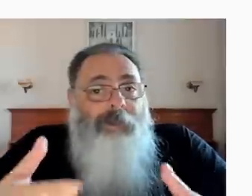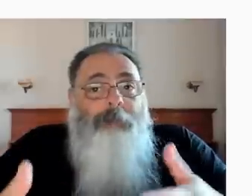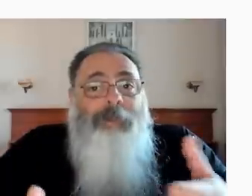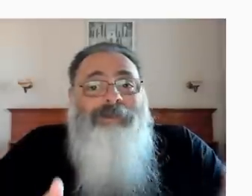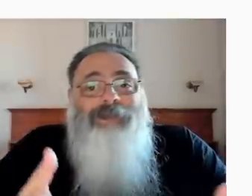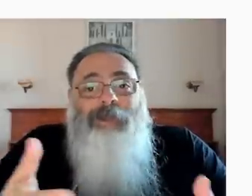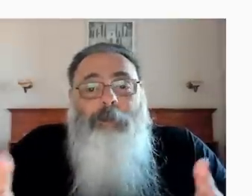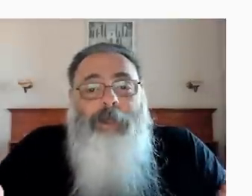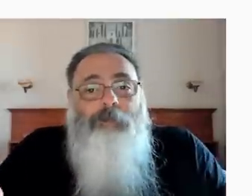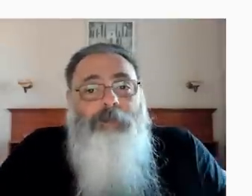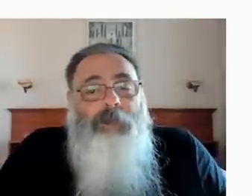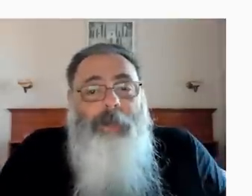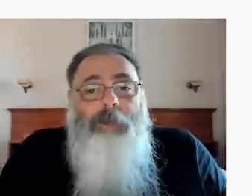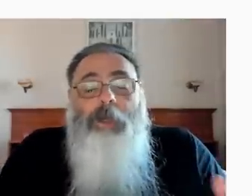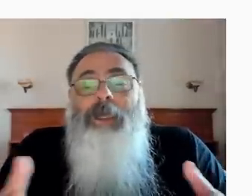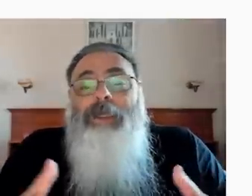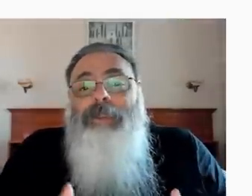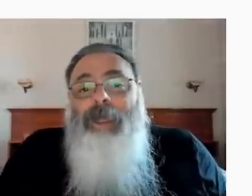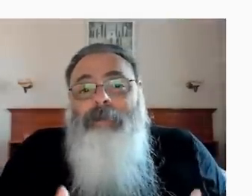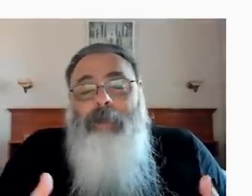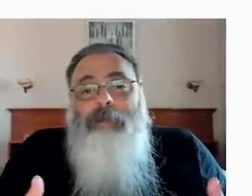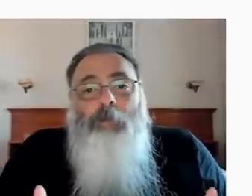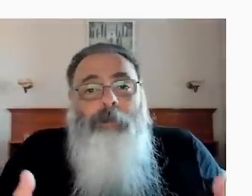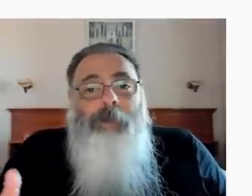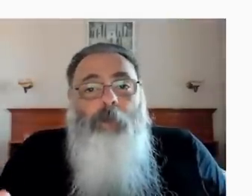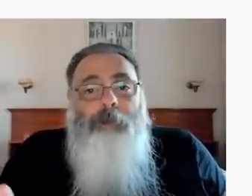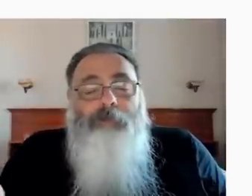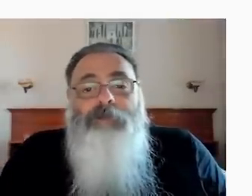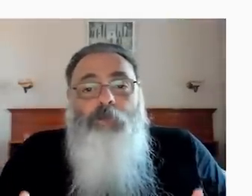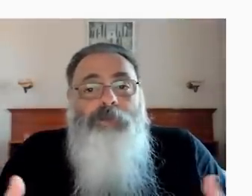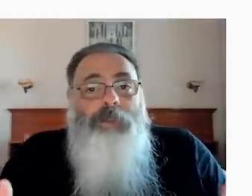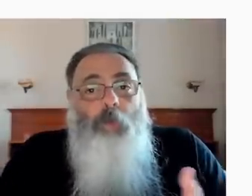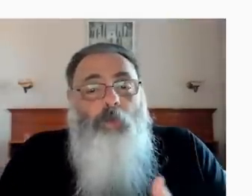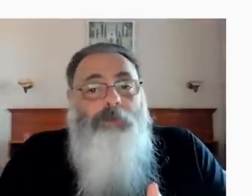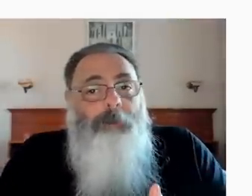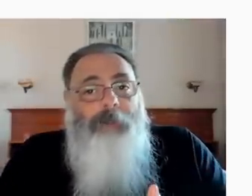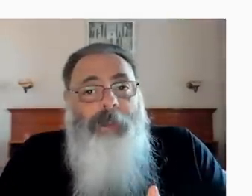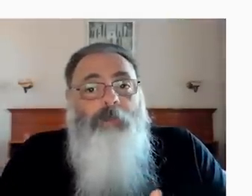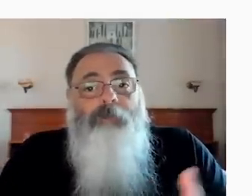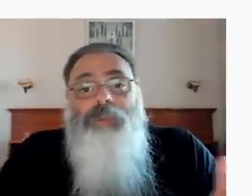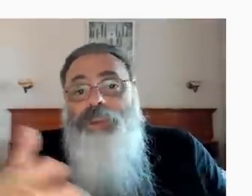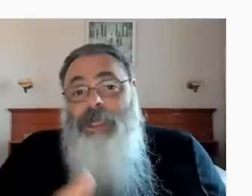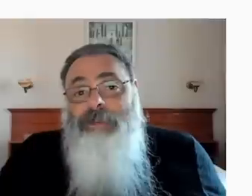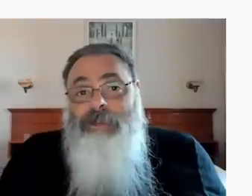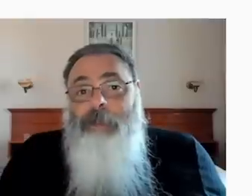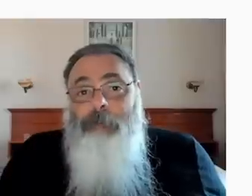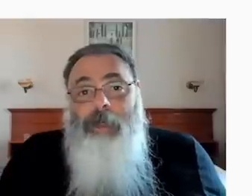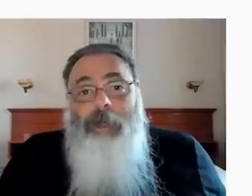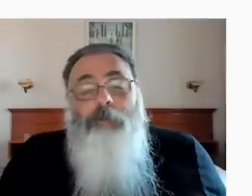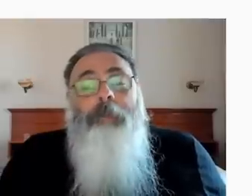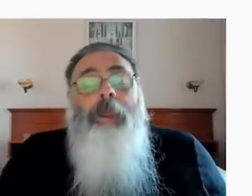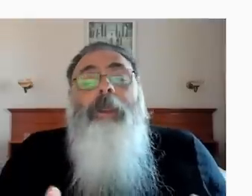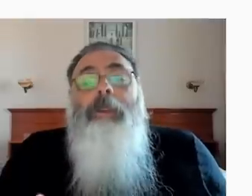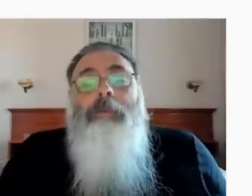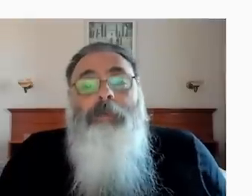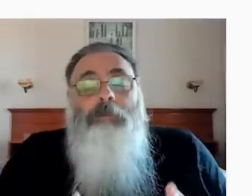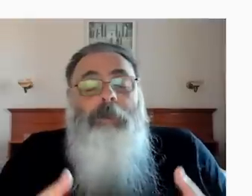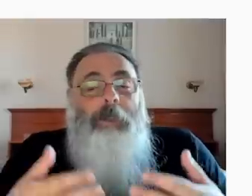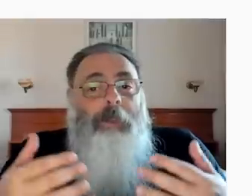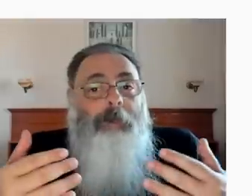justamente aprender para entrar no mercado de trabalho e nada é tão melhor para você conseguir outro emprego do que você já está empregado